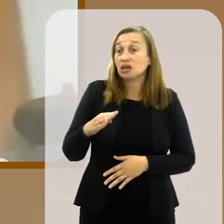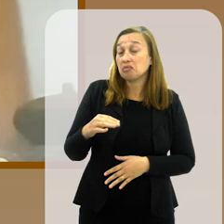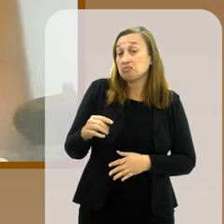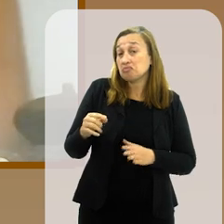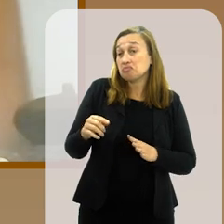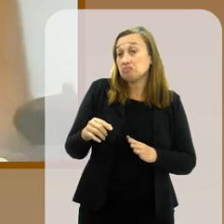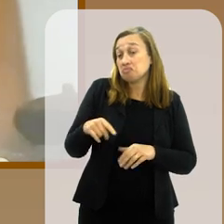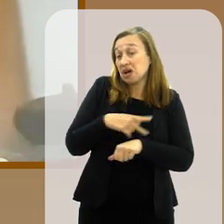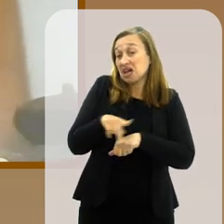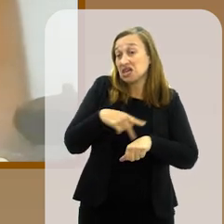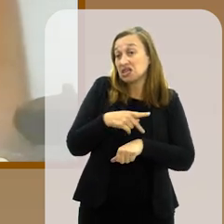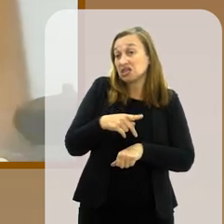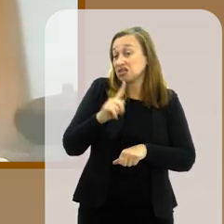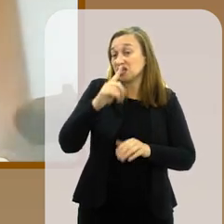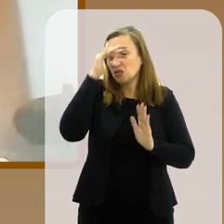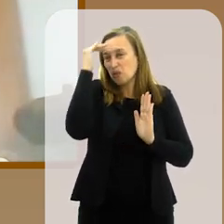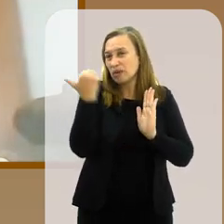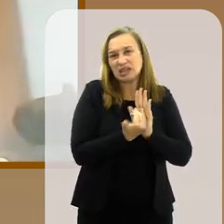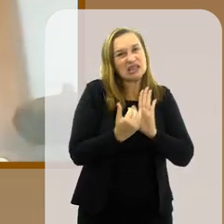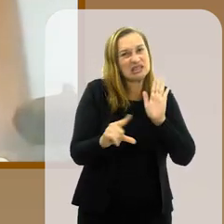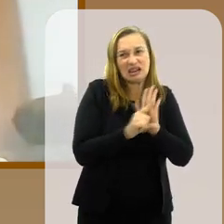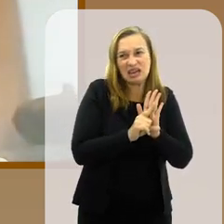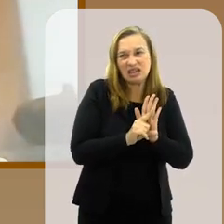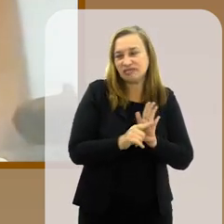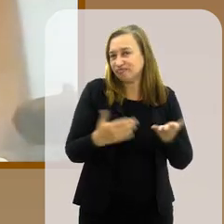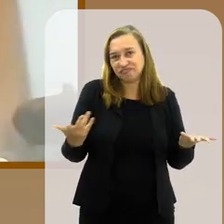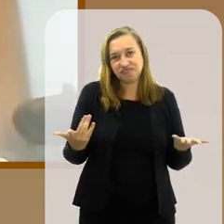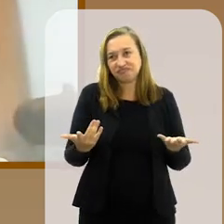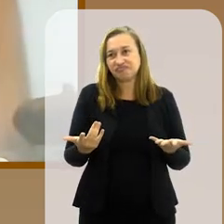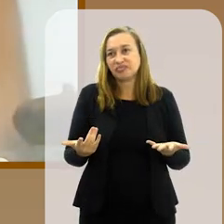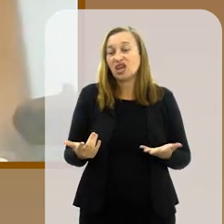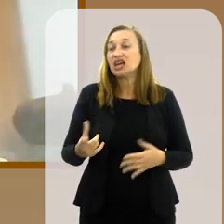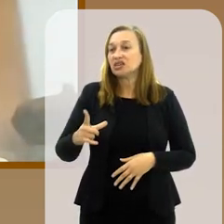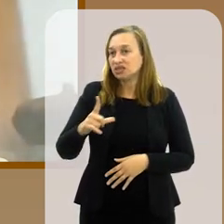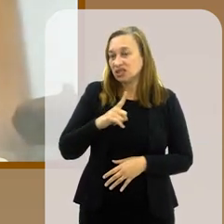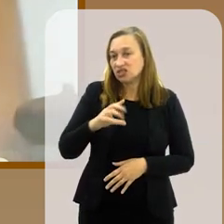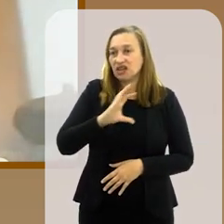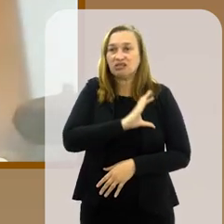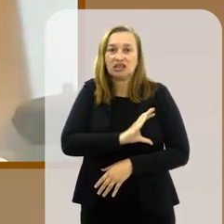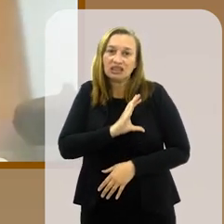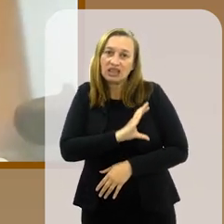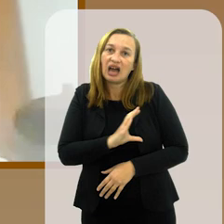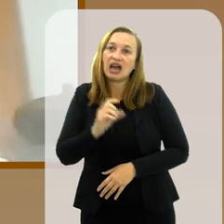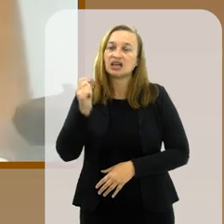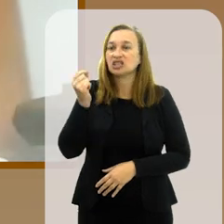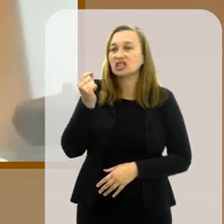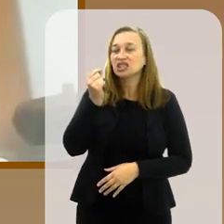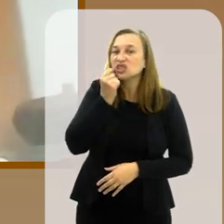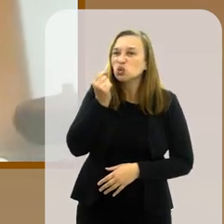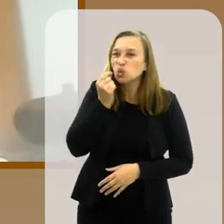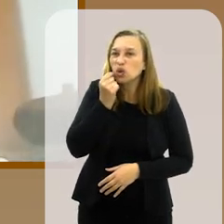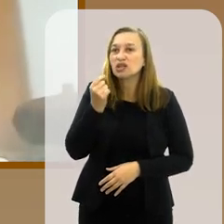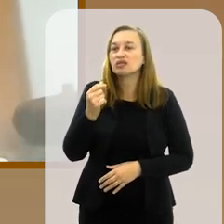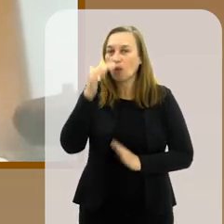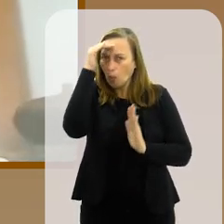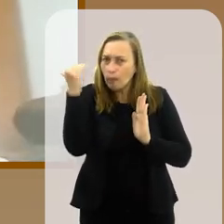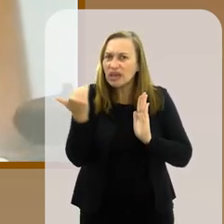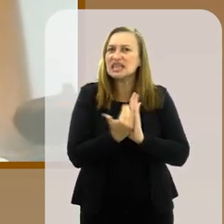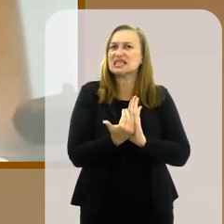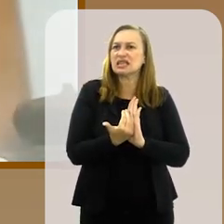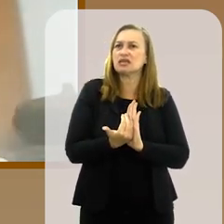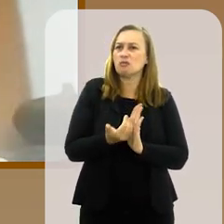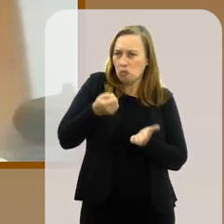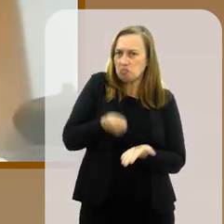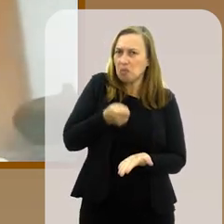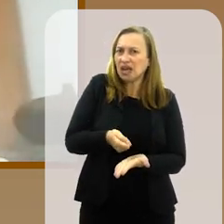país que não obedece lei. Não obedece, não adianta. Se você estiver no Canadá, na Suíça, você vai